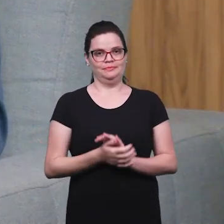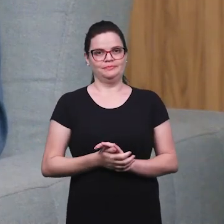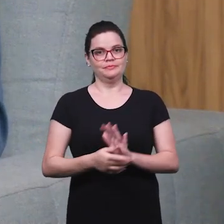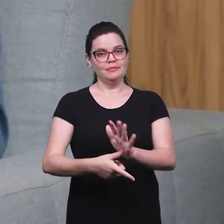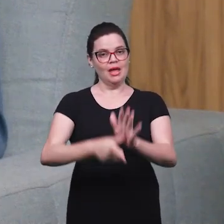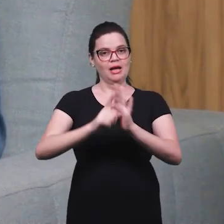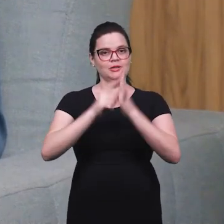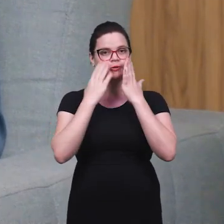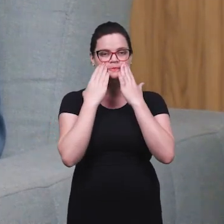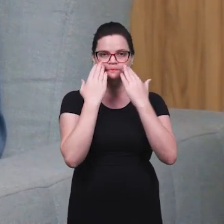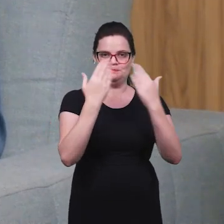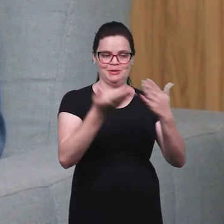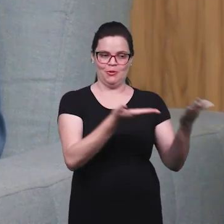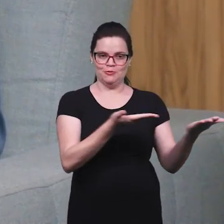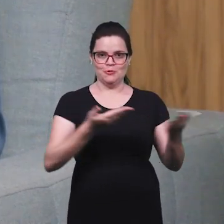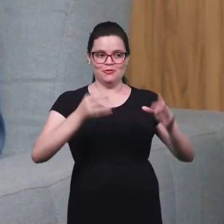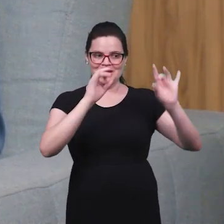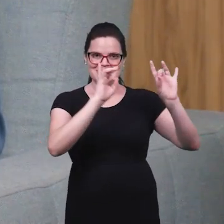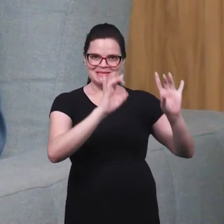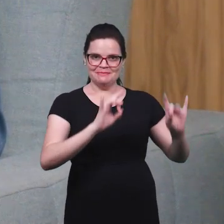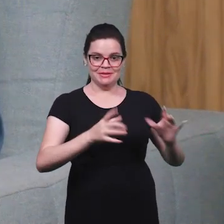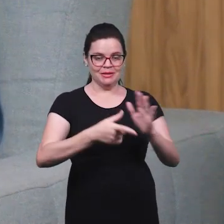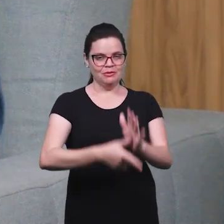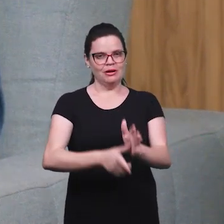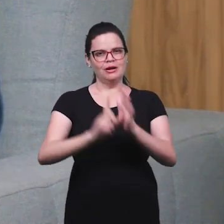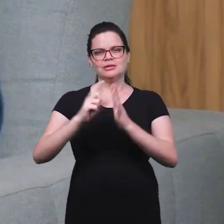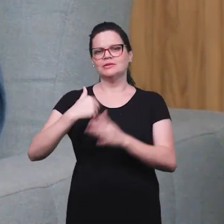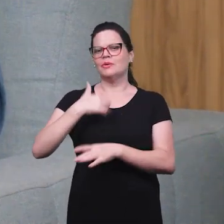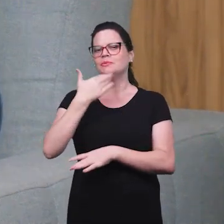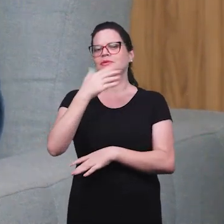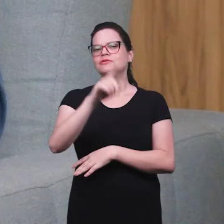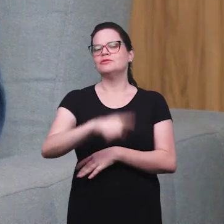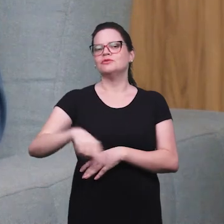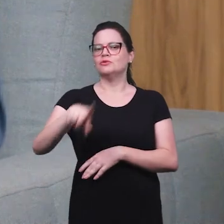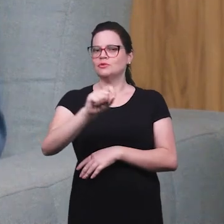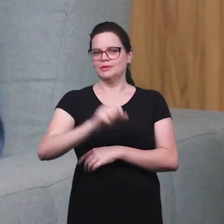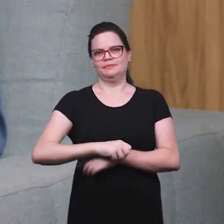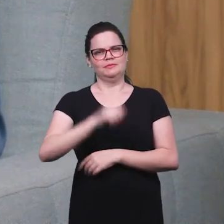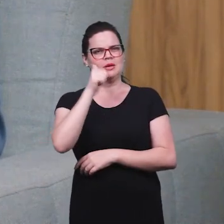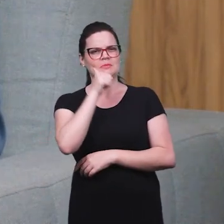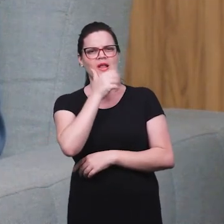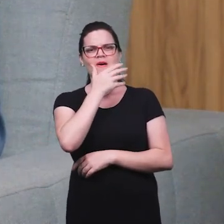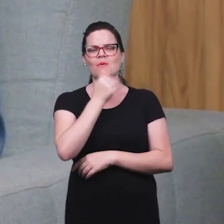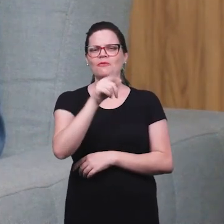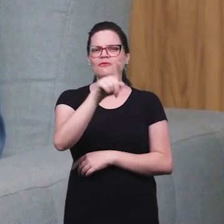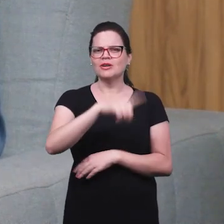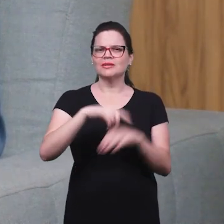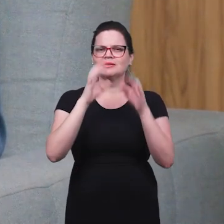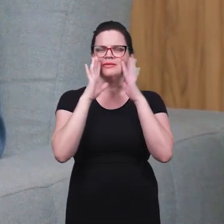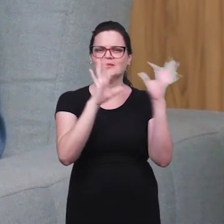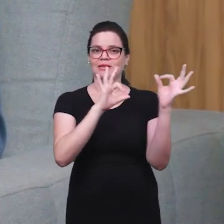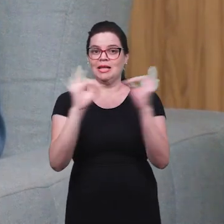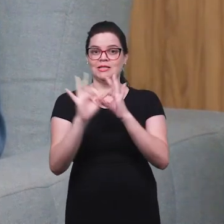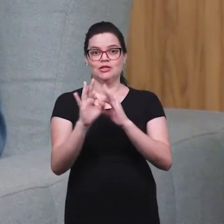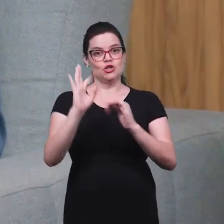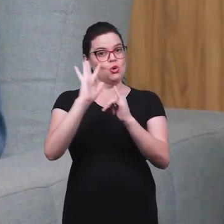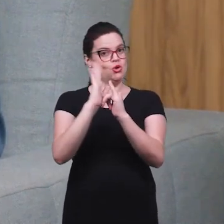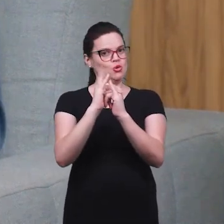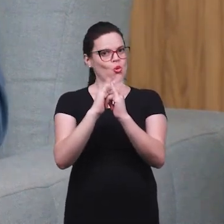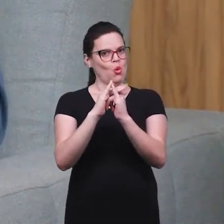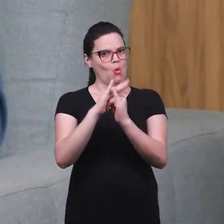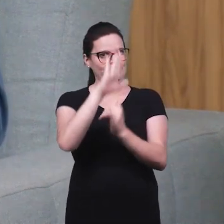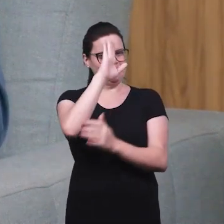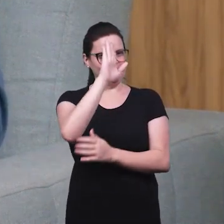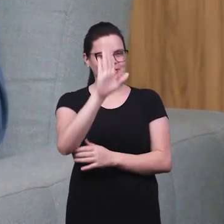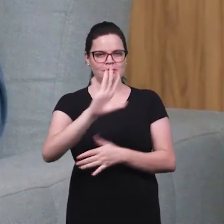nossos convidados especiais, eu quero pedir para que o senhor e a senhora que nos assiste pelo YouTube já